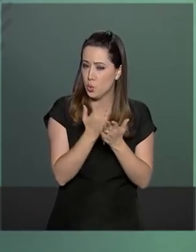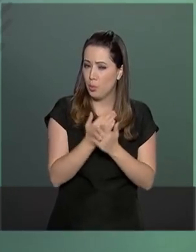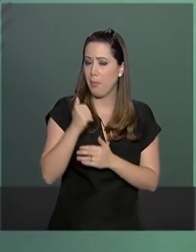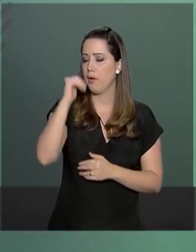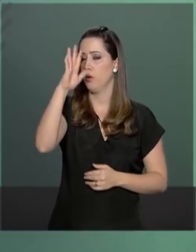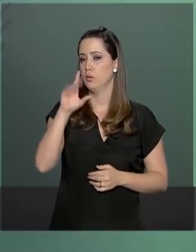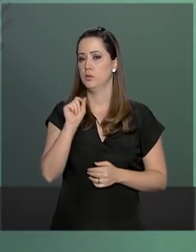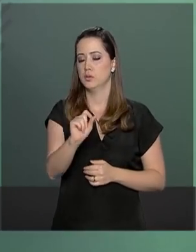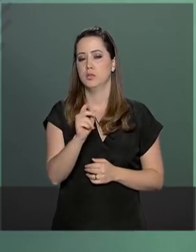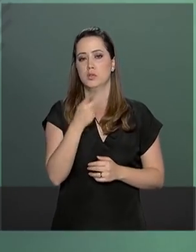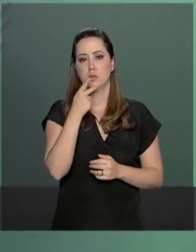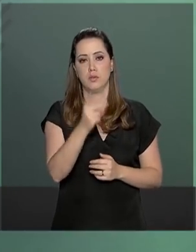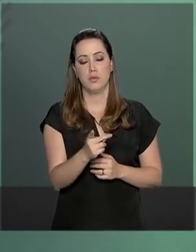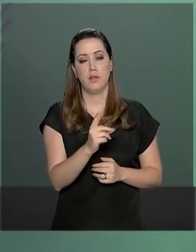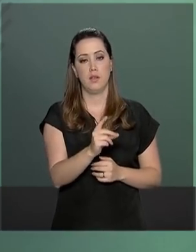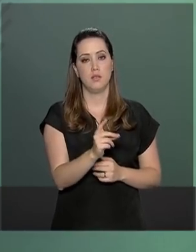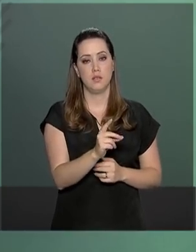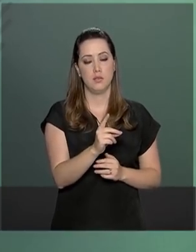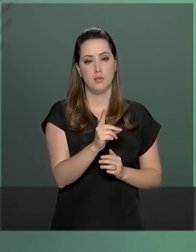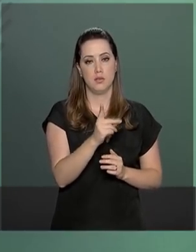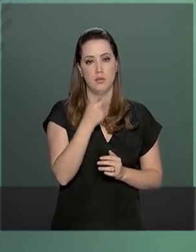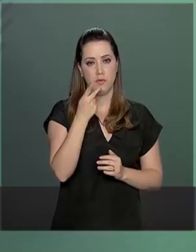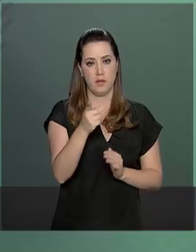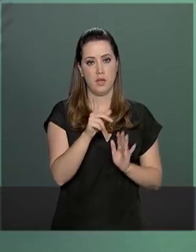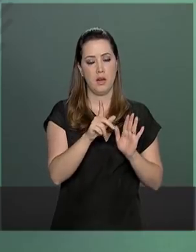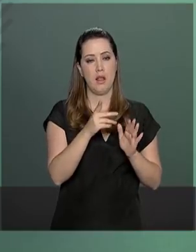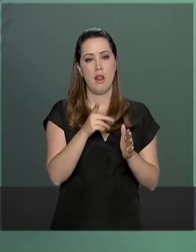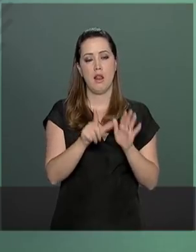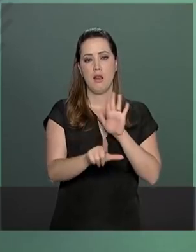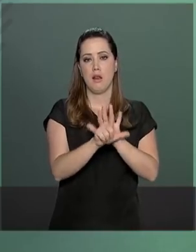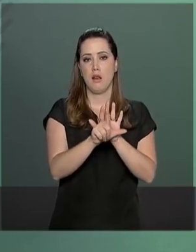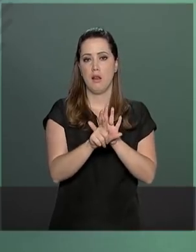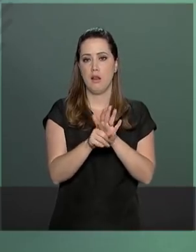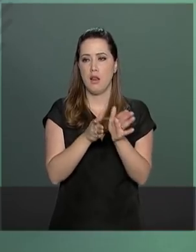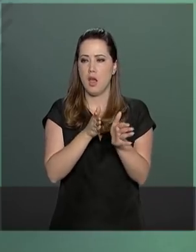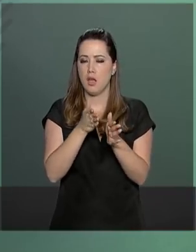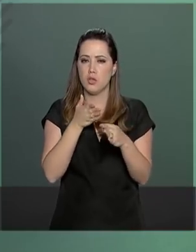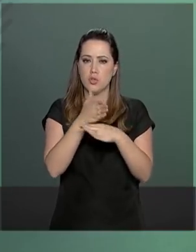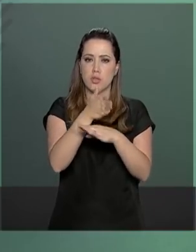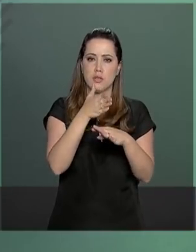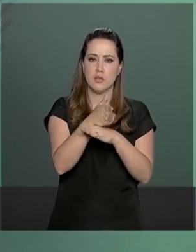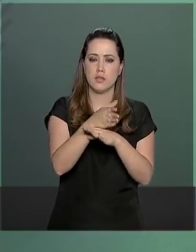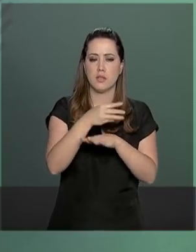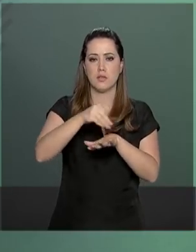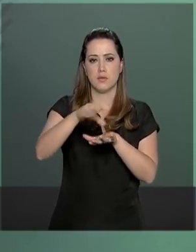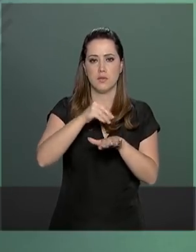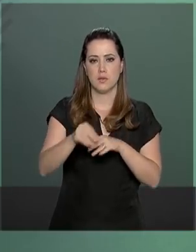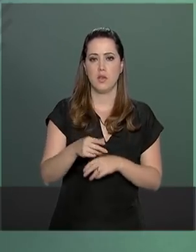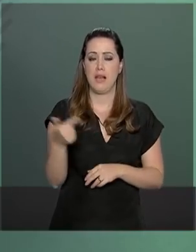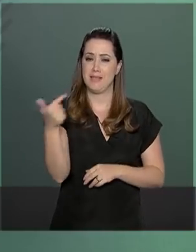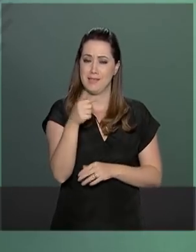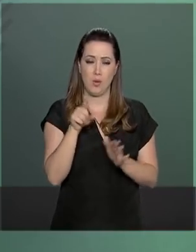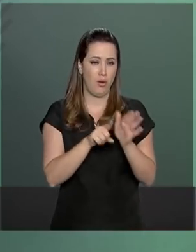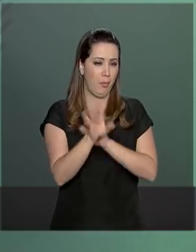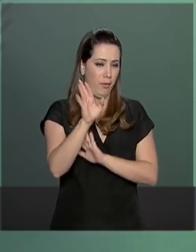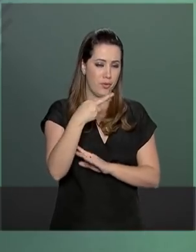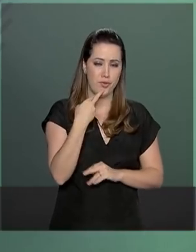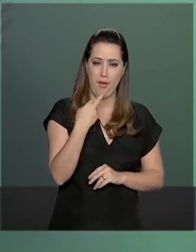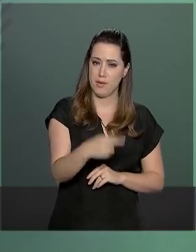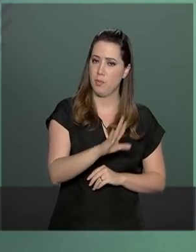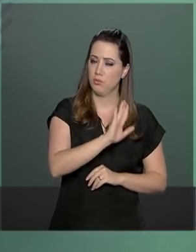no que toca à a a lei de acesso à informação a segunda pergunta eu já respondi quando